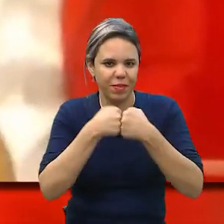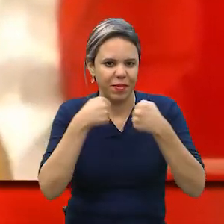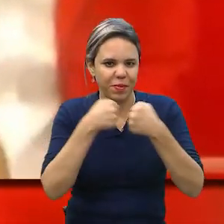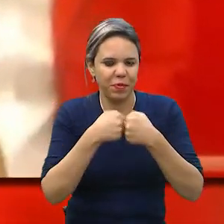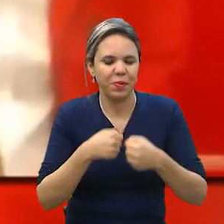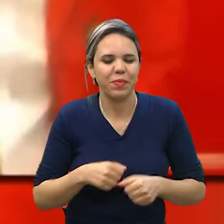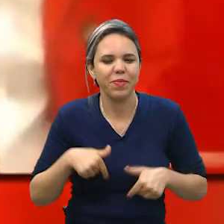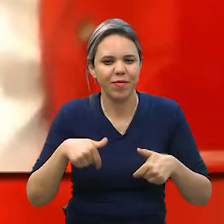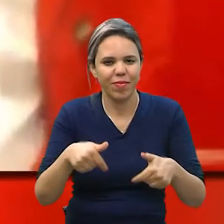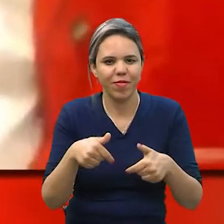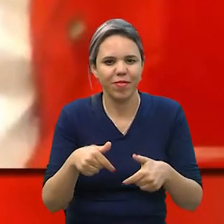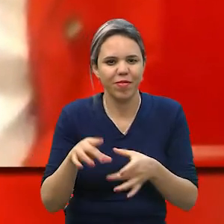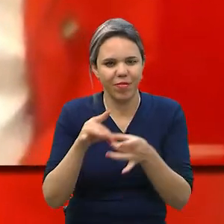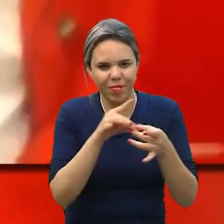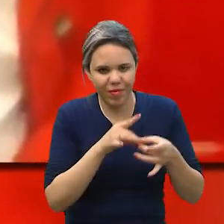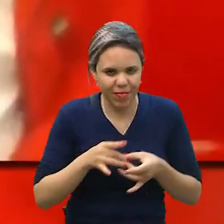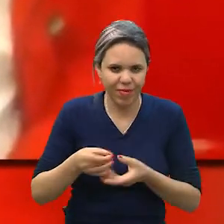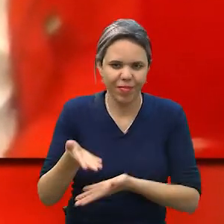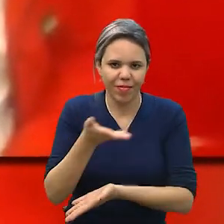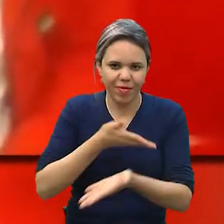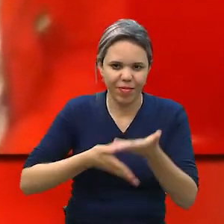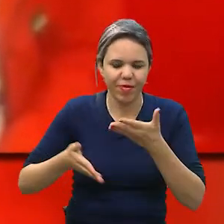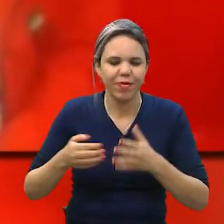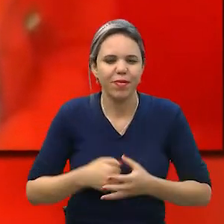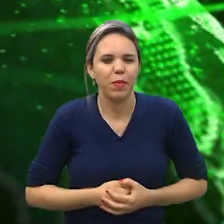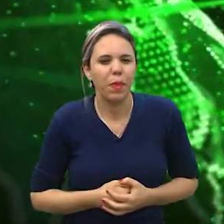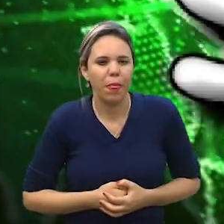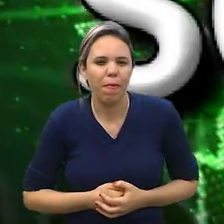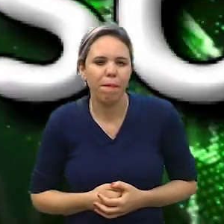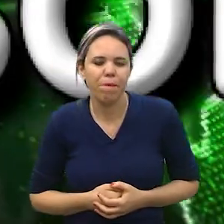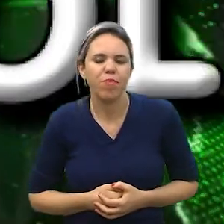é que é reação em cadeia de solidariedade.